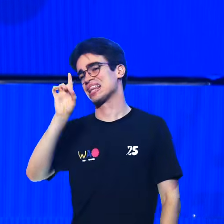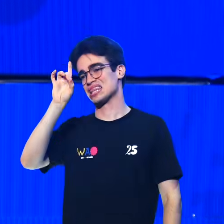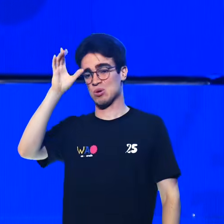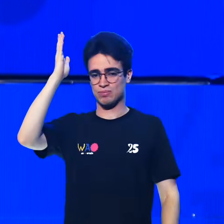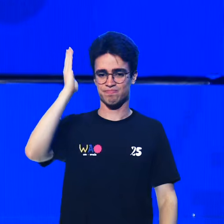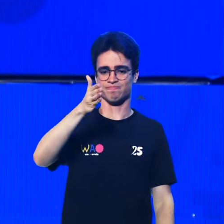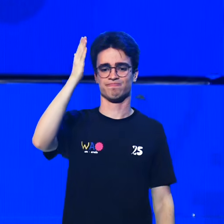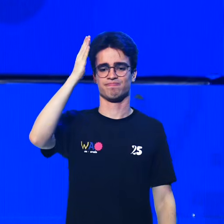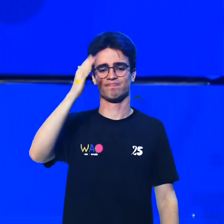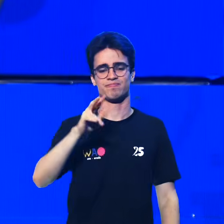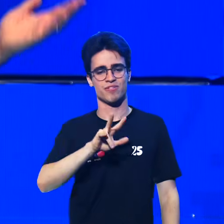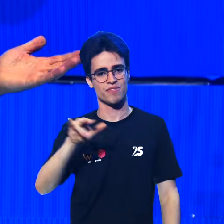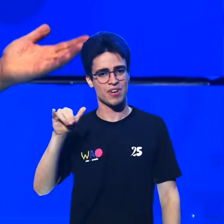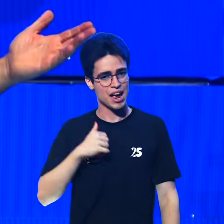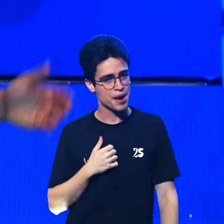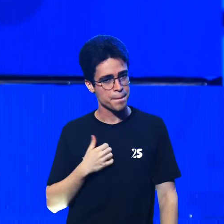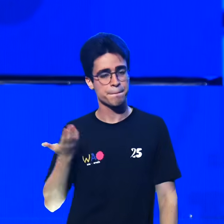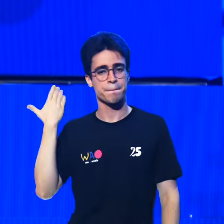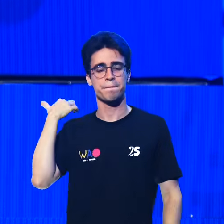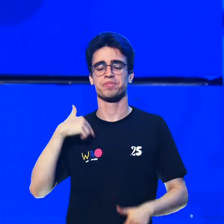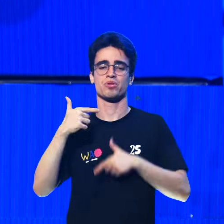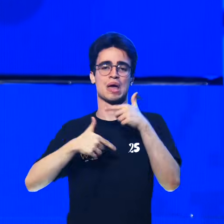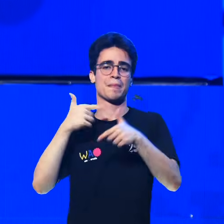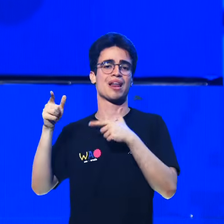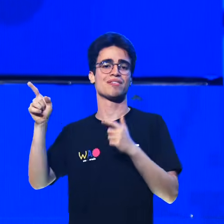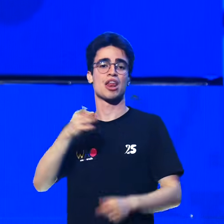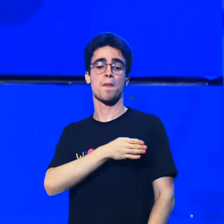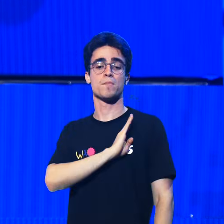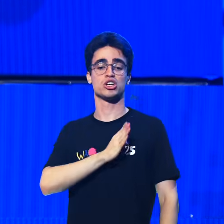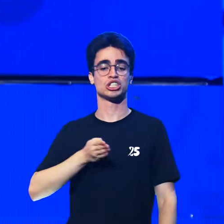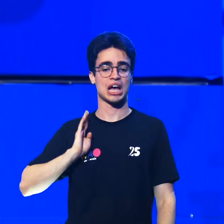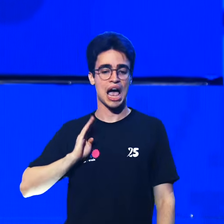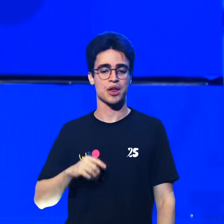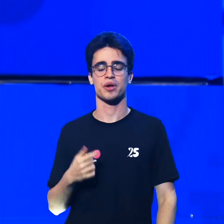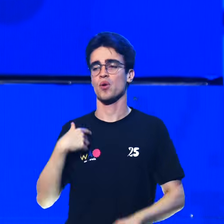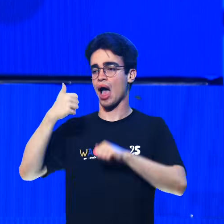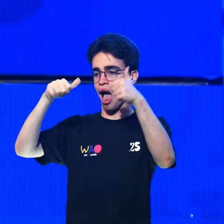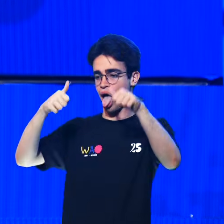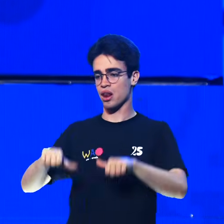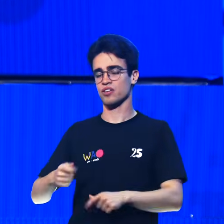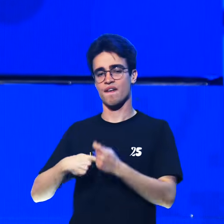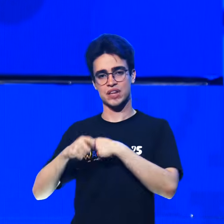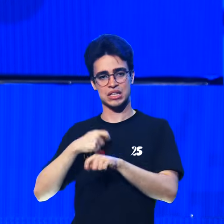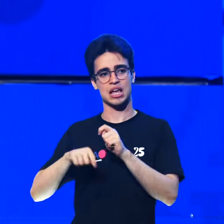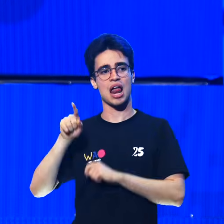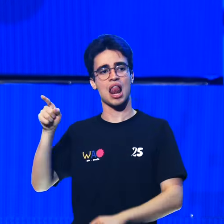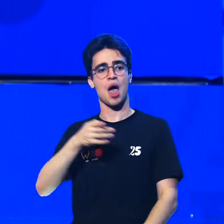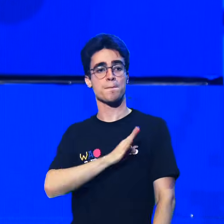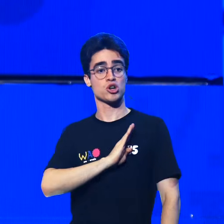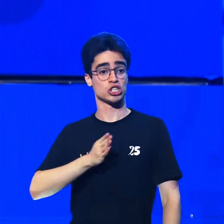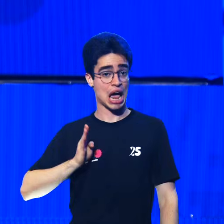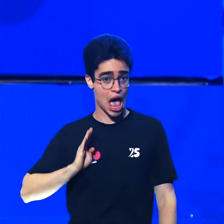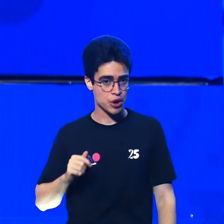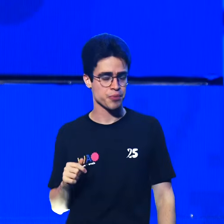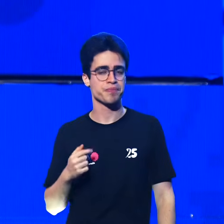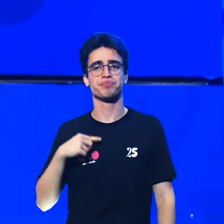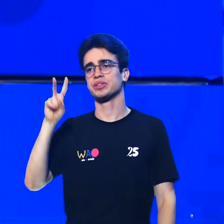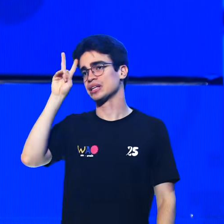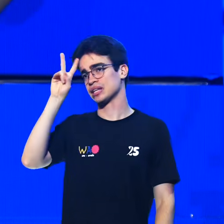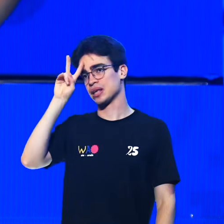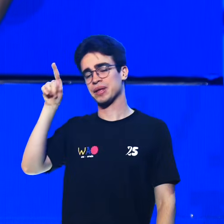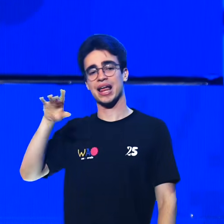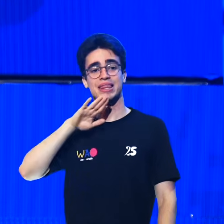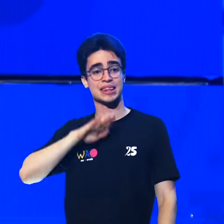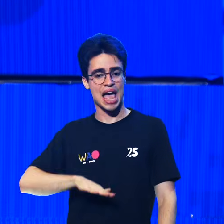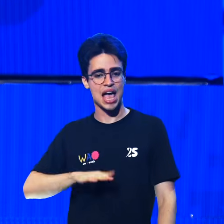coisas. Eu trabalhava no Boticário, era analista financeiro no Boticário. Eu me lembro, numa tarde, a gente comprou todos